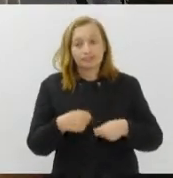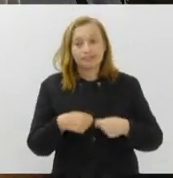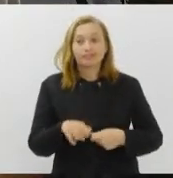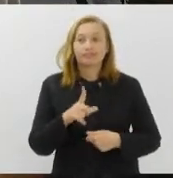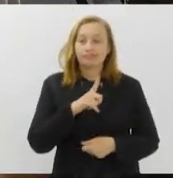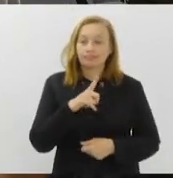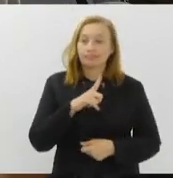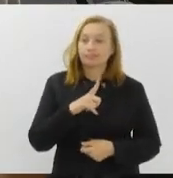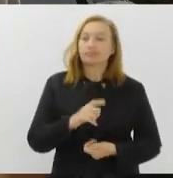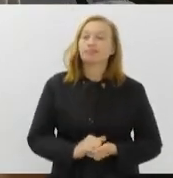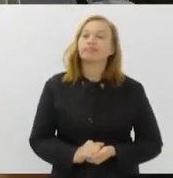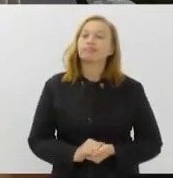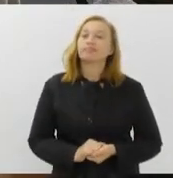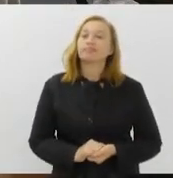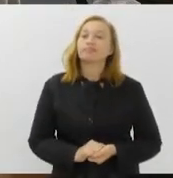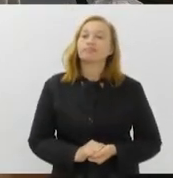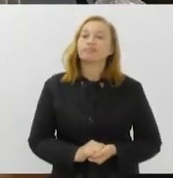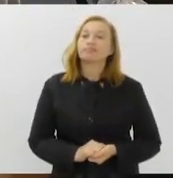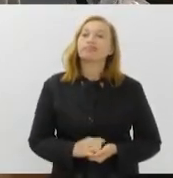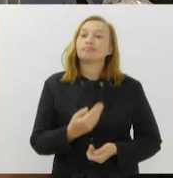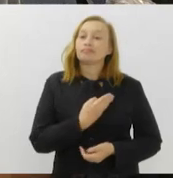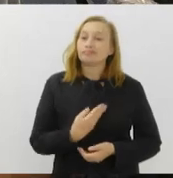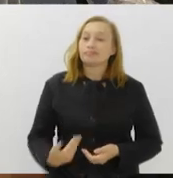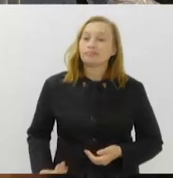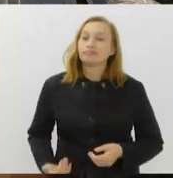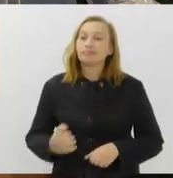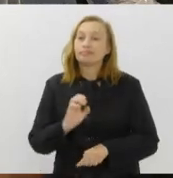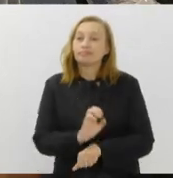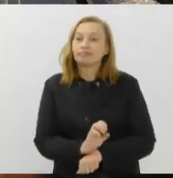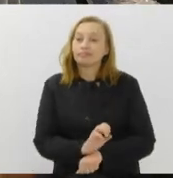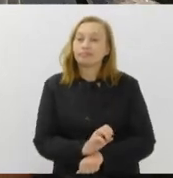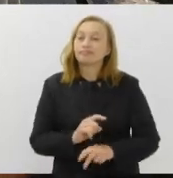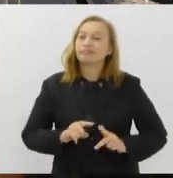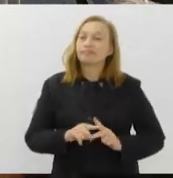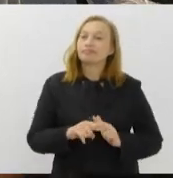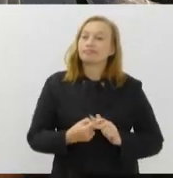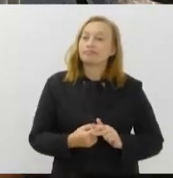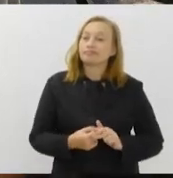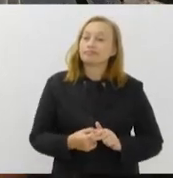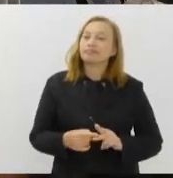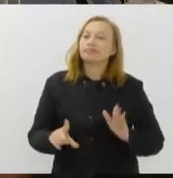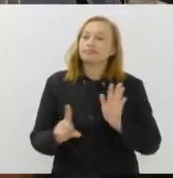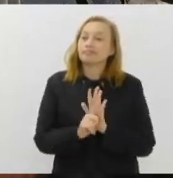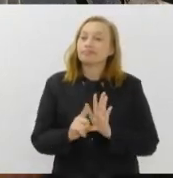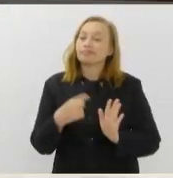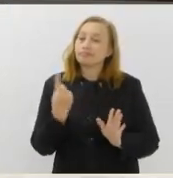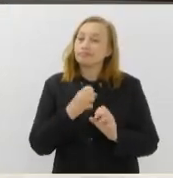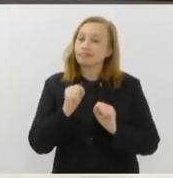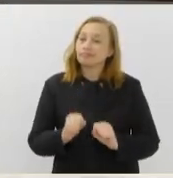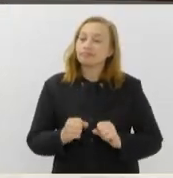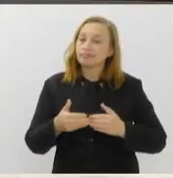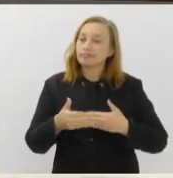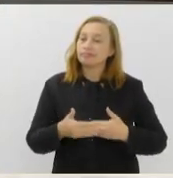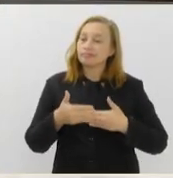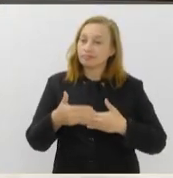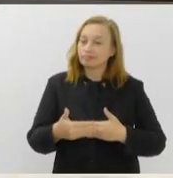temos que o governador do estado, não é, regulamente essa lei para que nós possamos